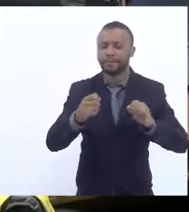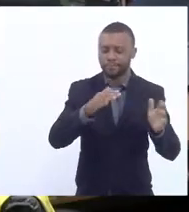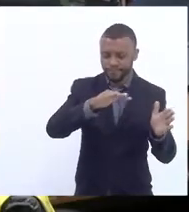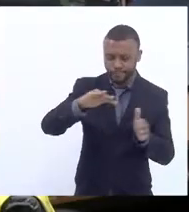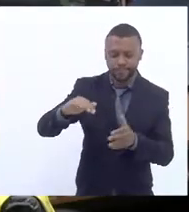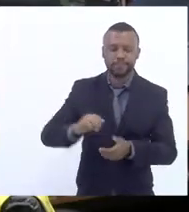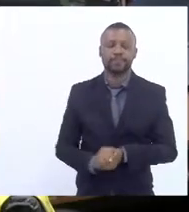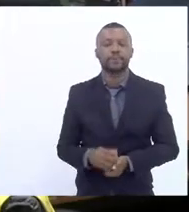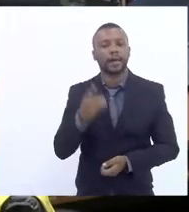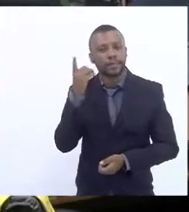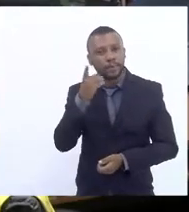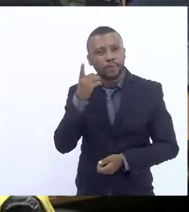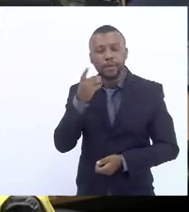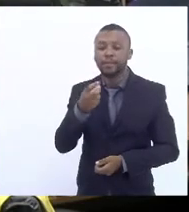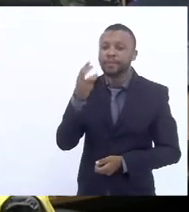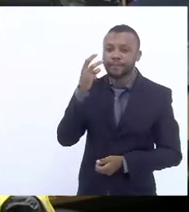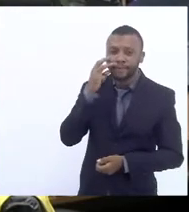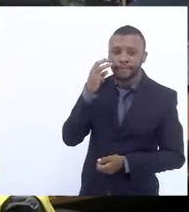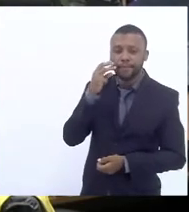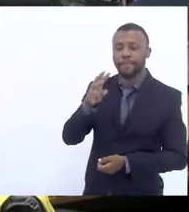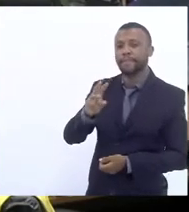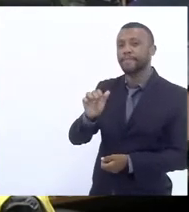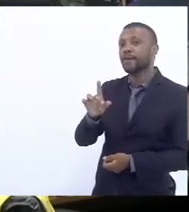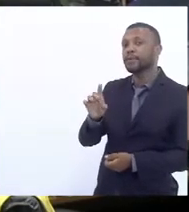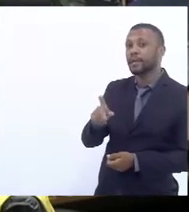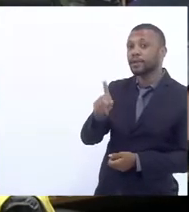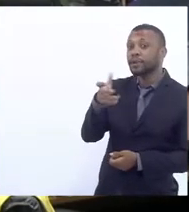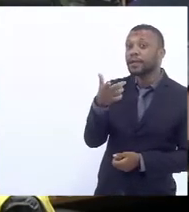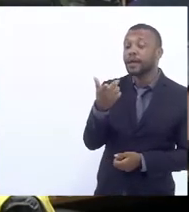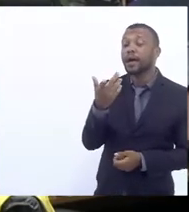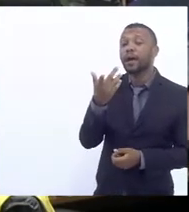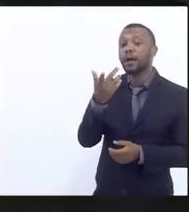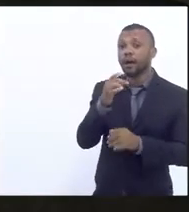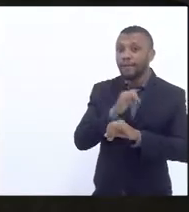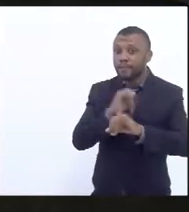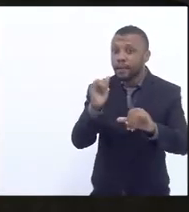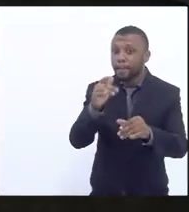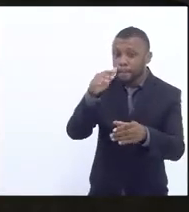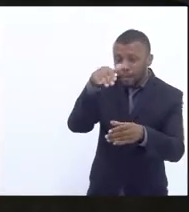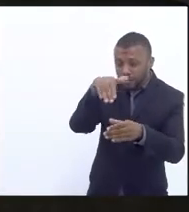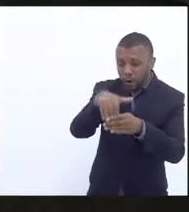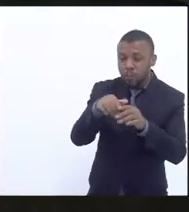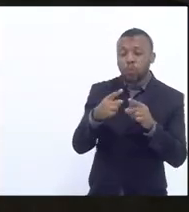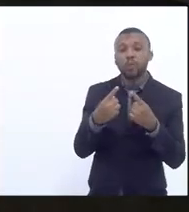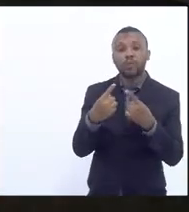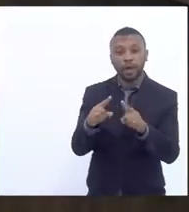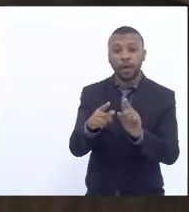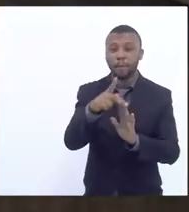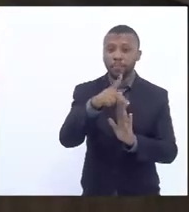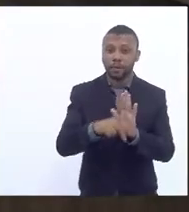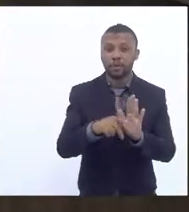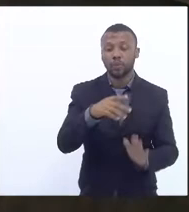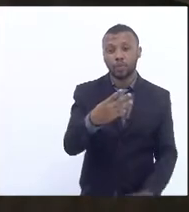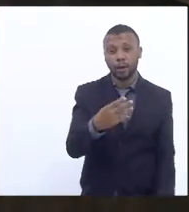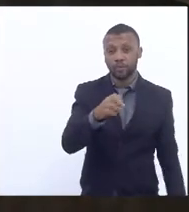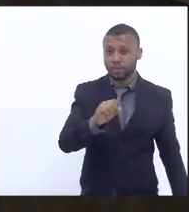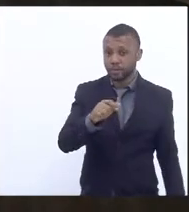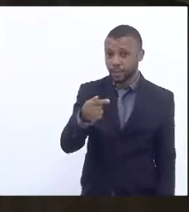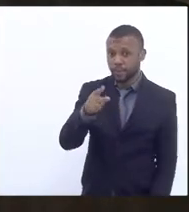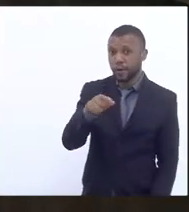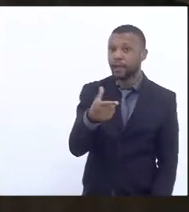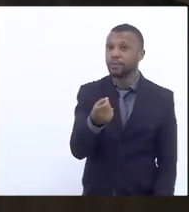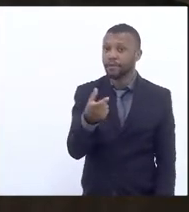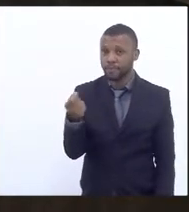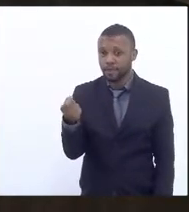Presidente, eu queria declarar o meu voto contrário ao projeto de resolução 487 de 2020,